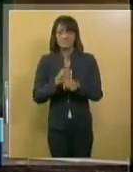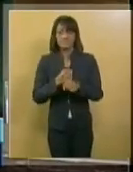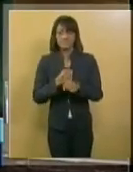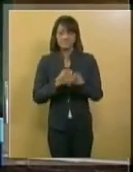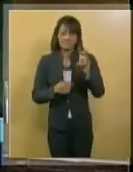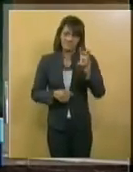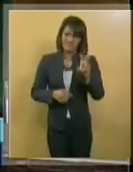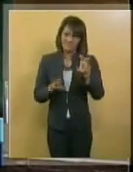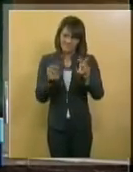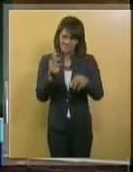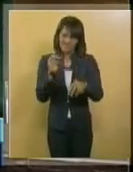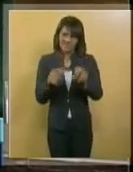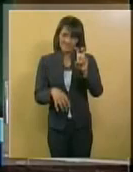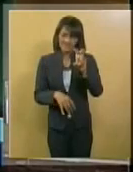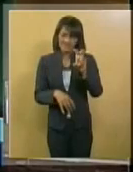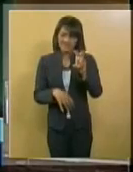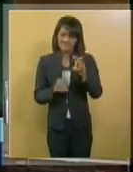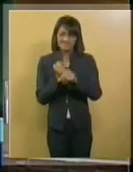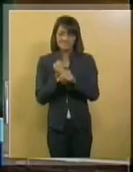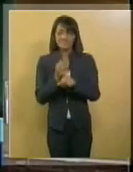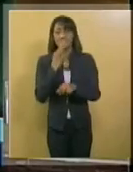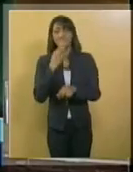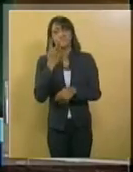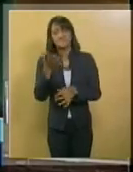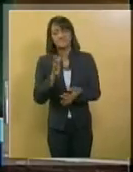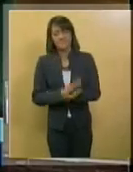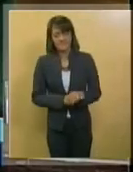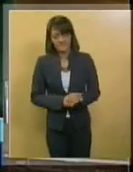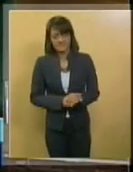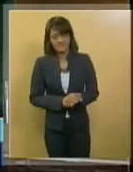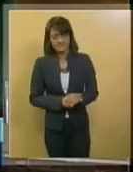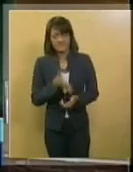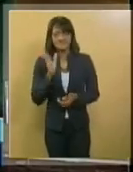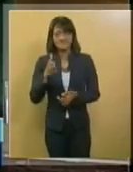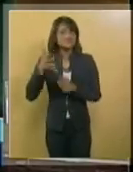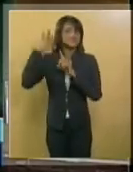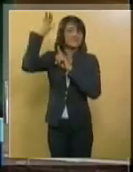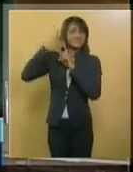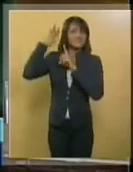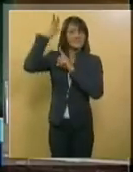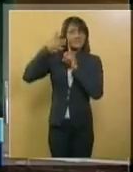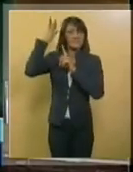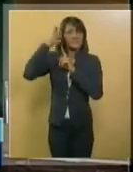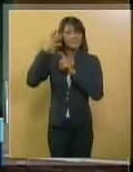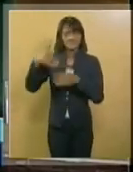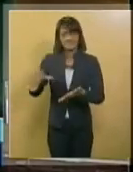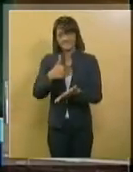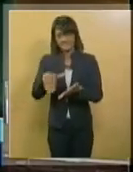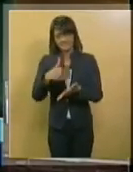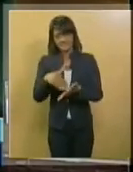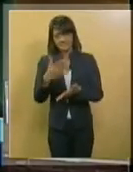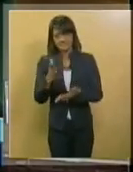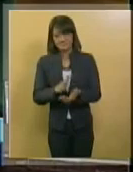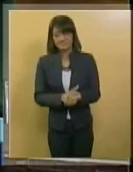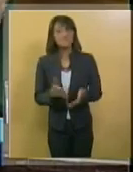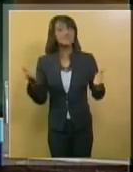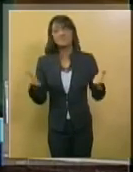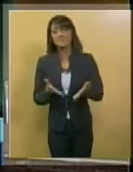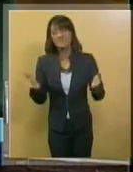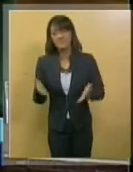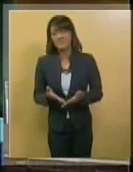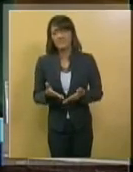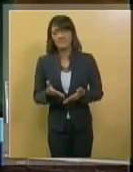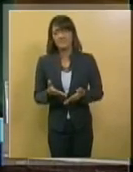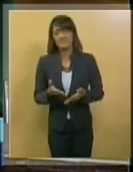conhecia, quase 5, né, deputada, que a gente conhecia, eu dizia isso naquelas palestras lá na secretaria. E agora, a